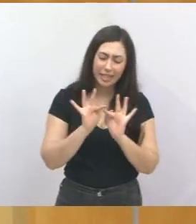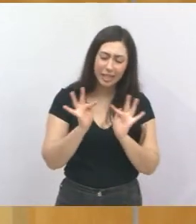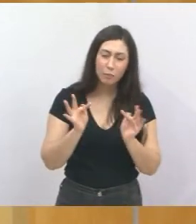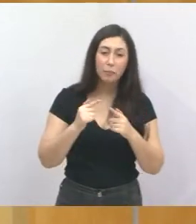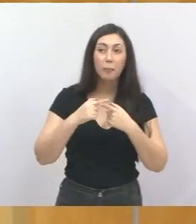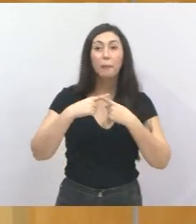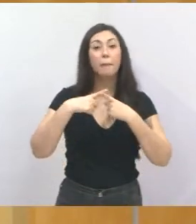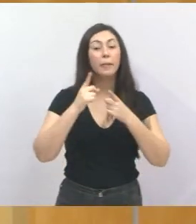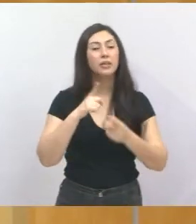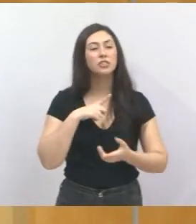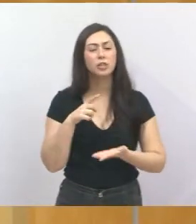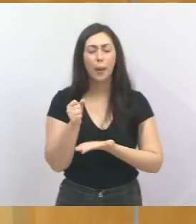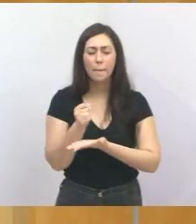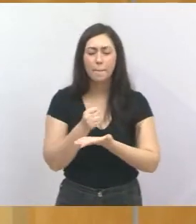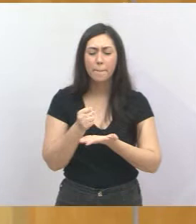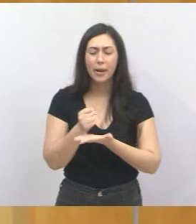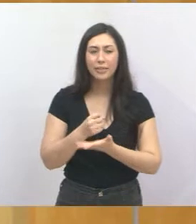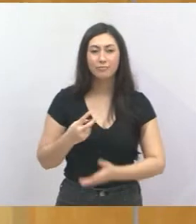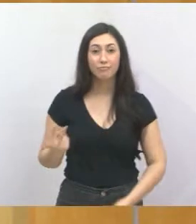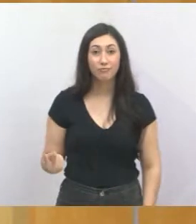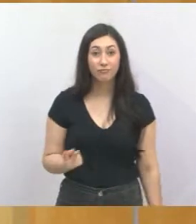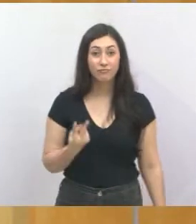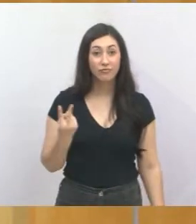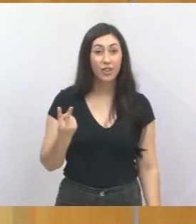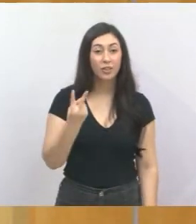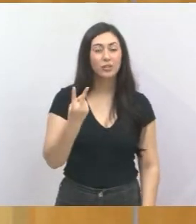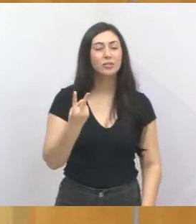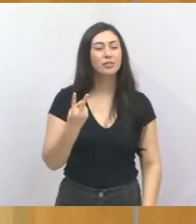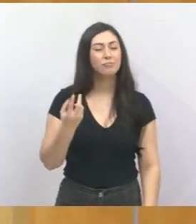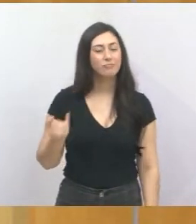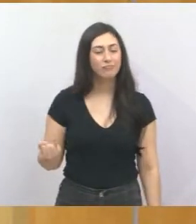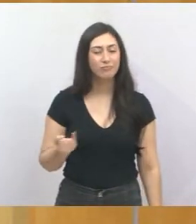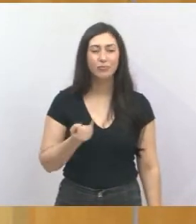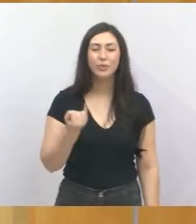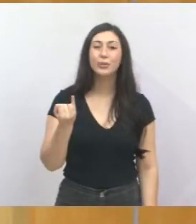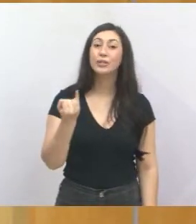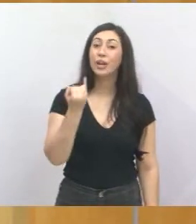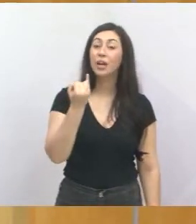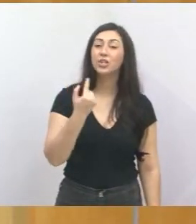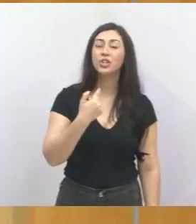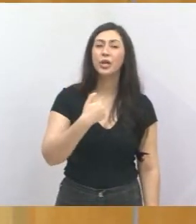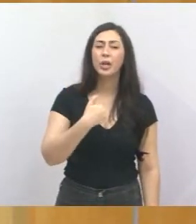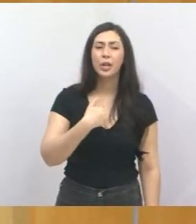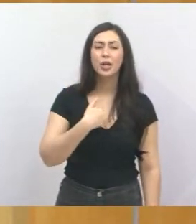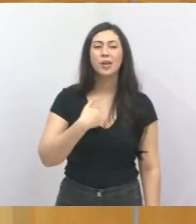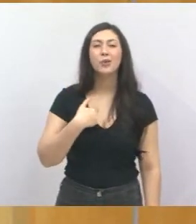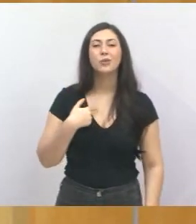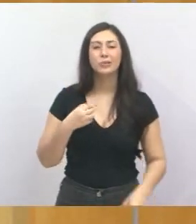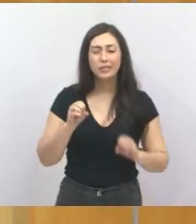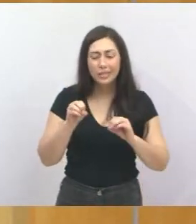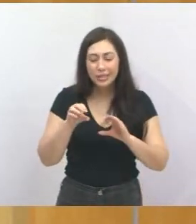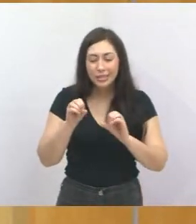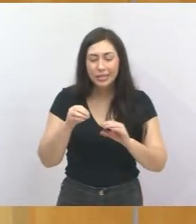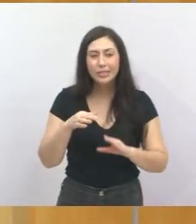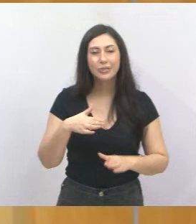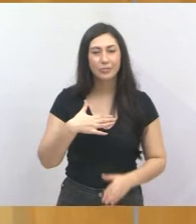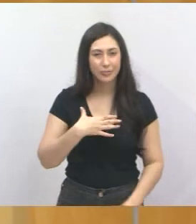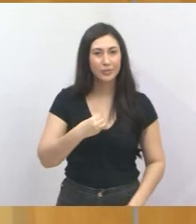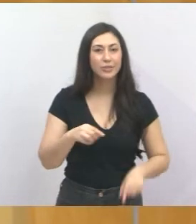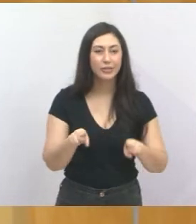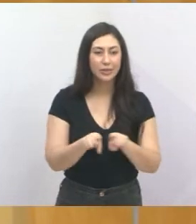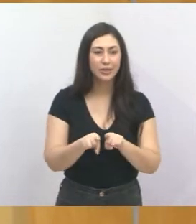carregava princípios e valores muito grandes, aqueles que eu transporto para as minhas filhas.